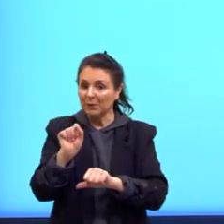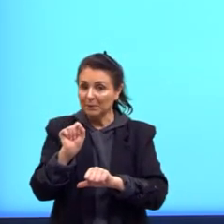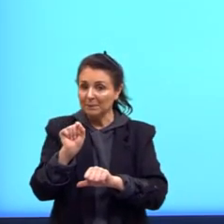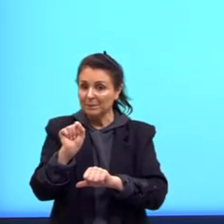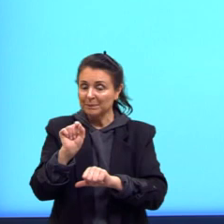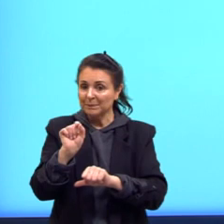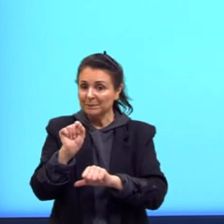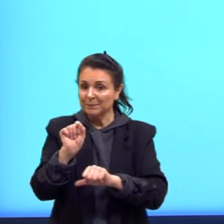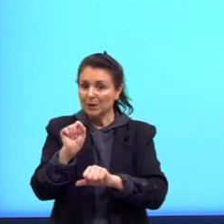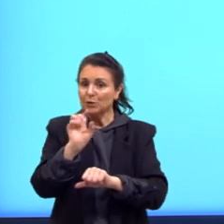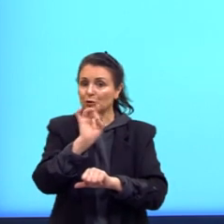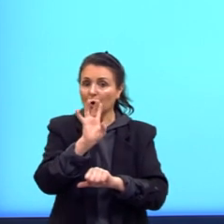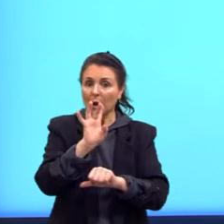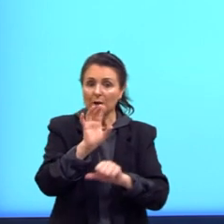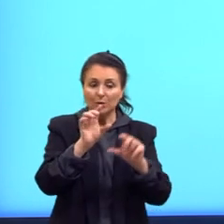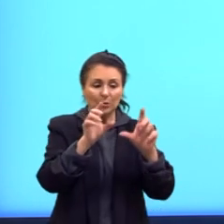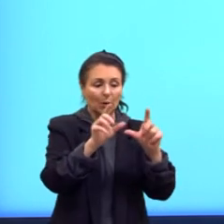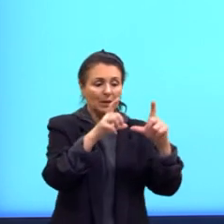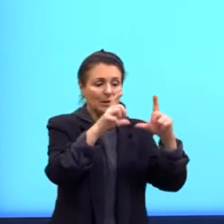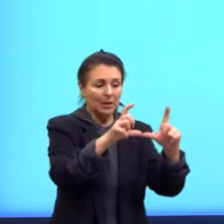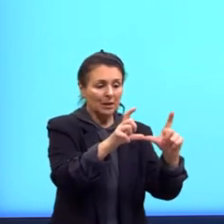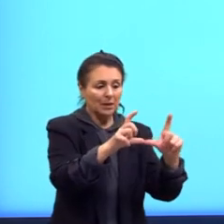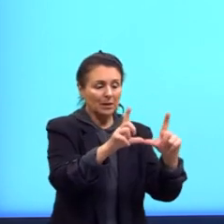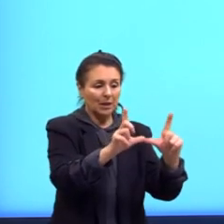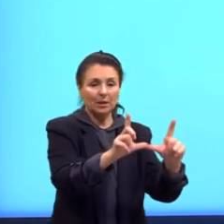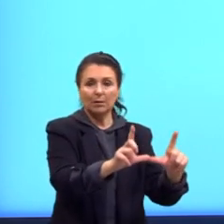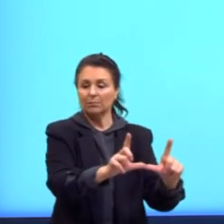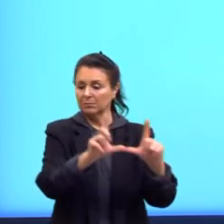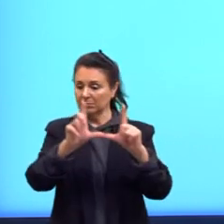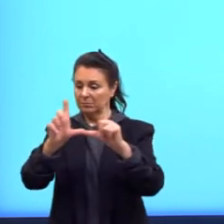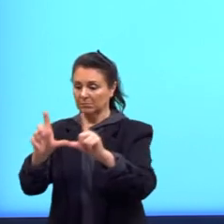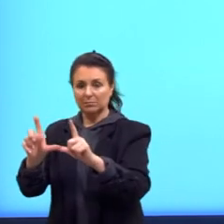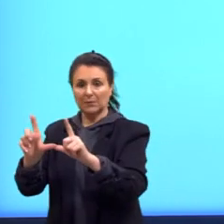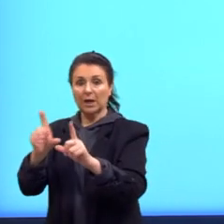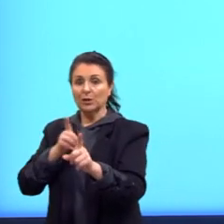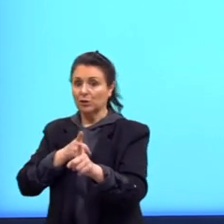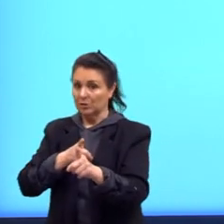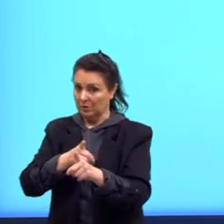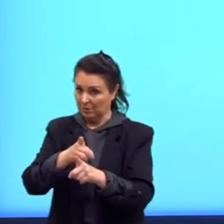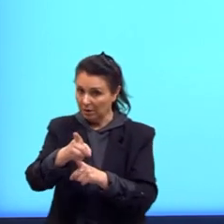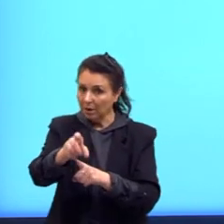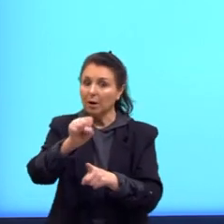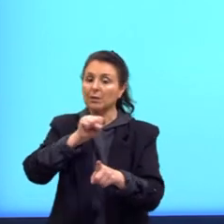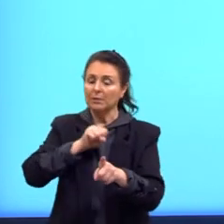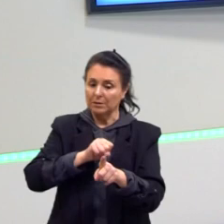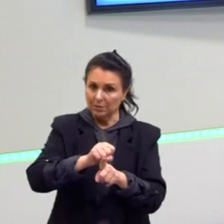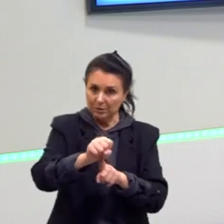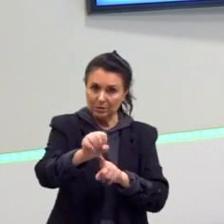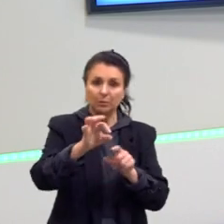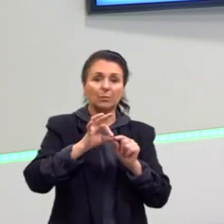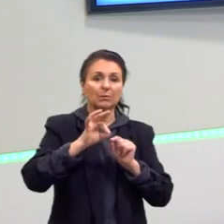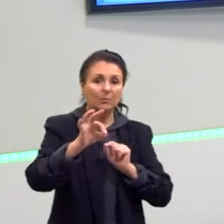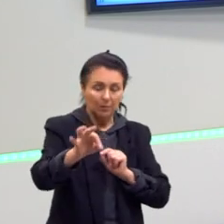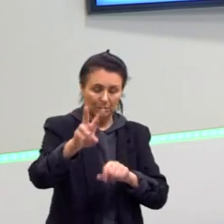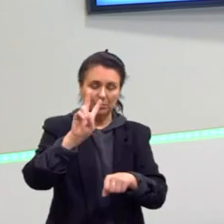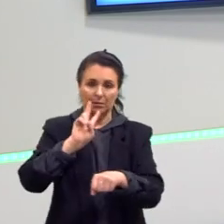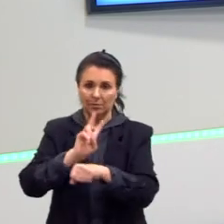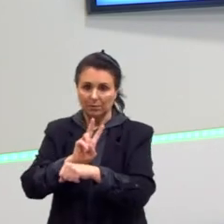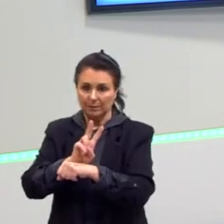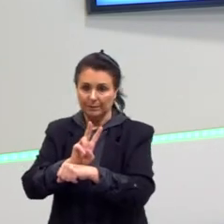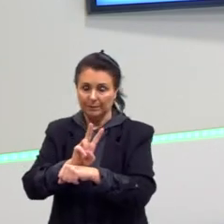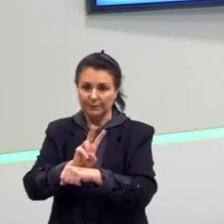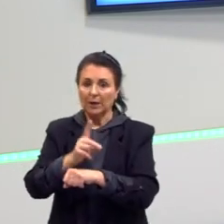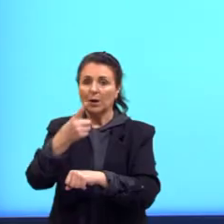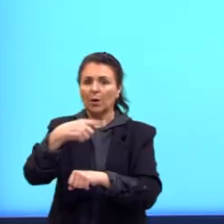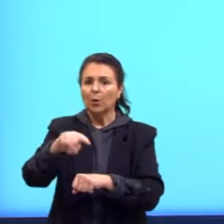deslocamos ela né Sempre considerando então direção sentido e comprimento a